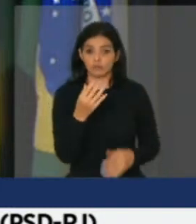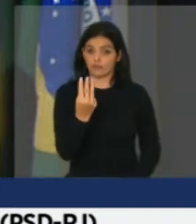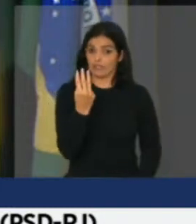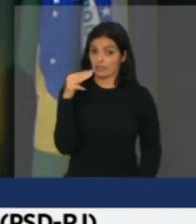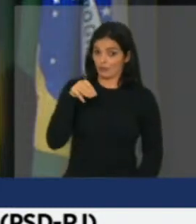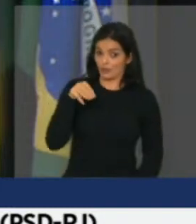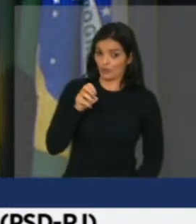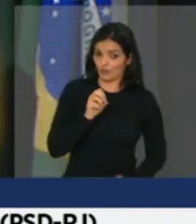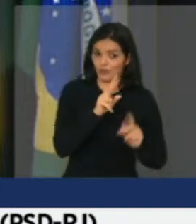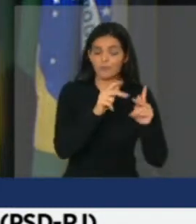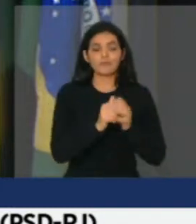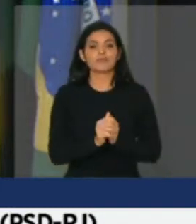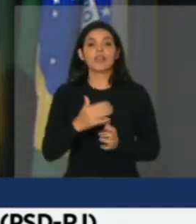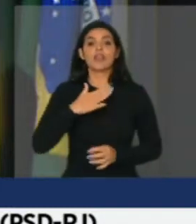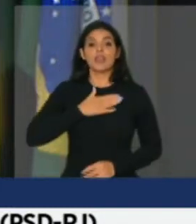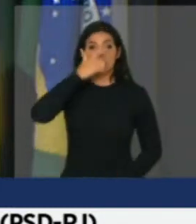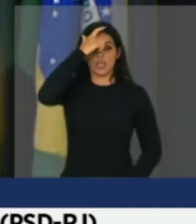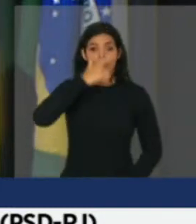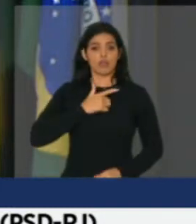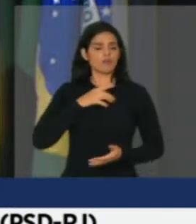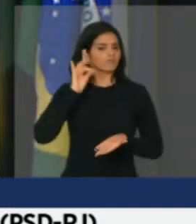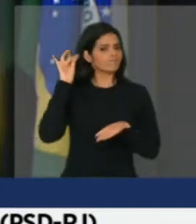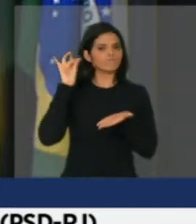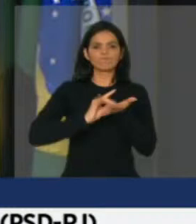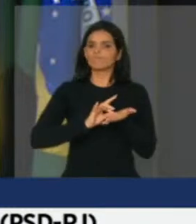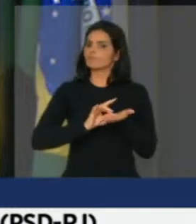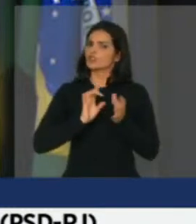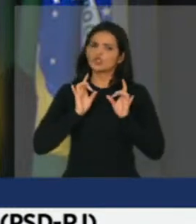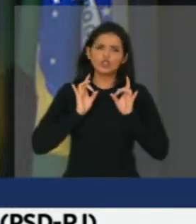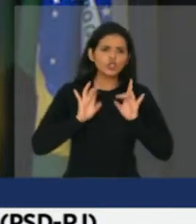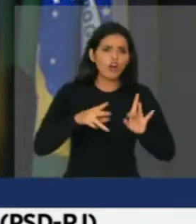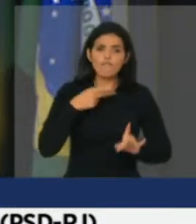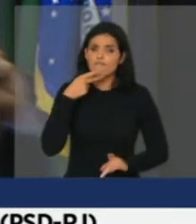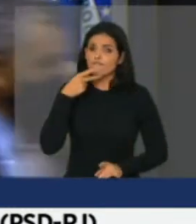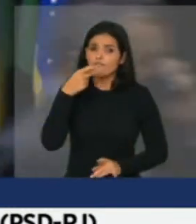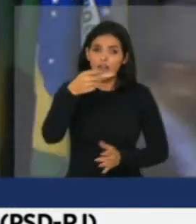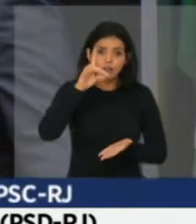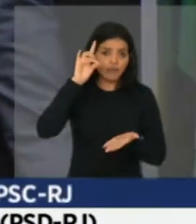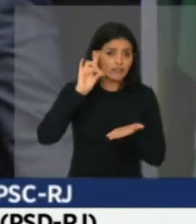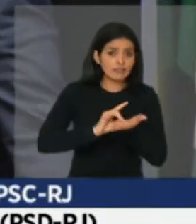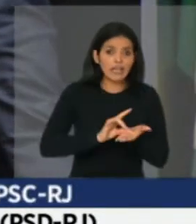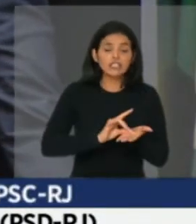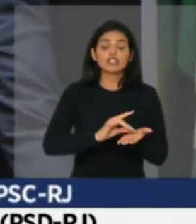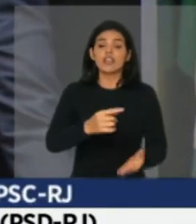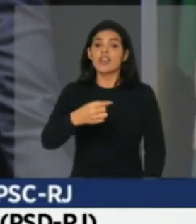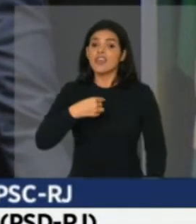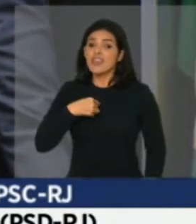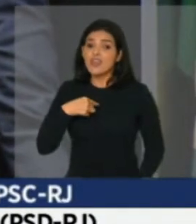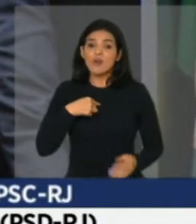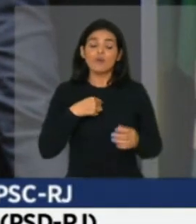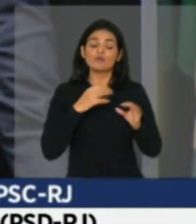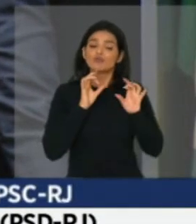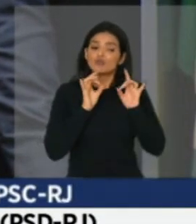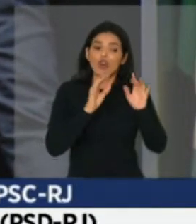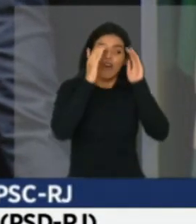homem consumido pela verdade. Eu sou um homem devorado pela justiça.